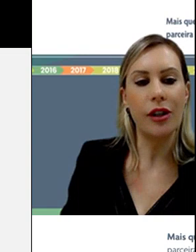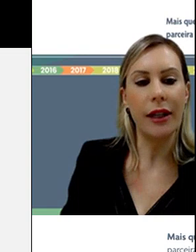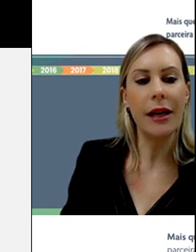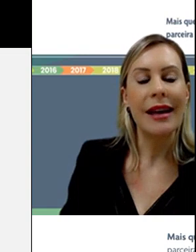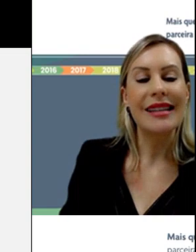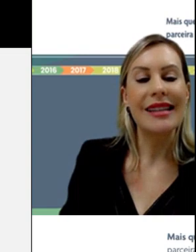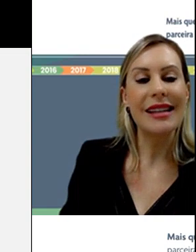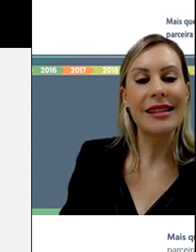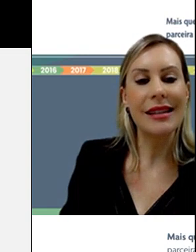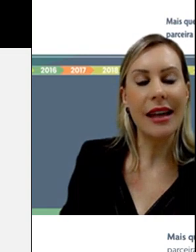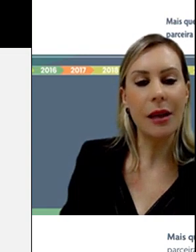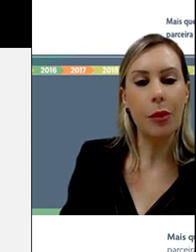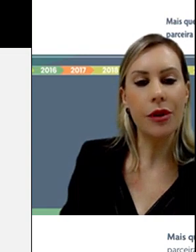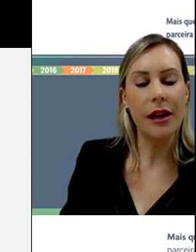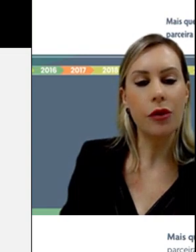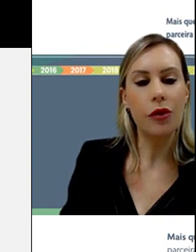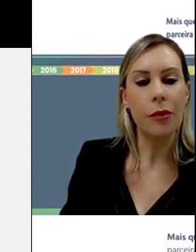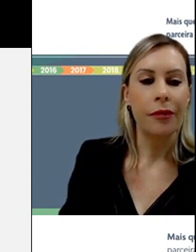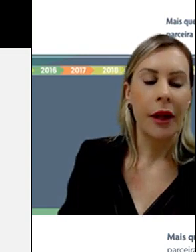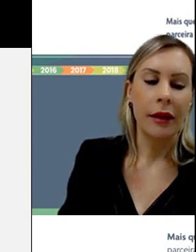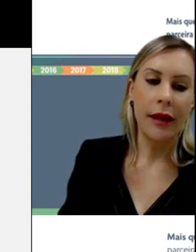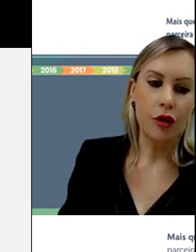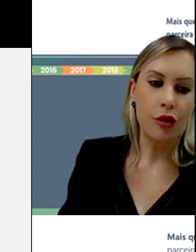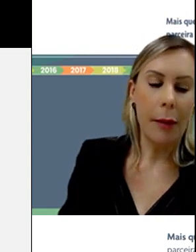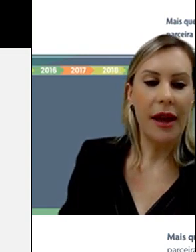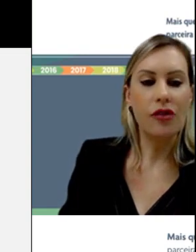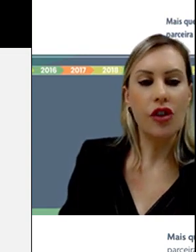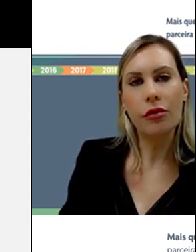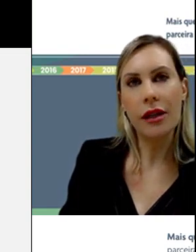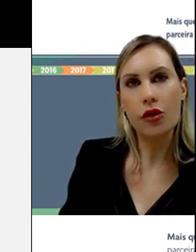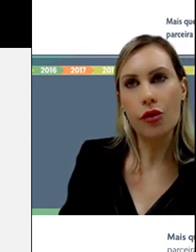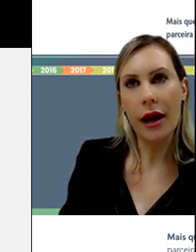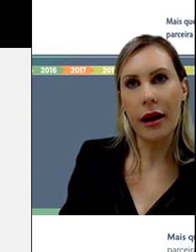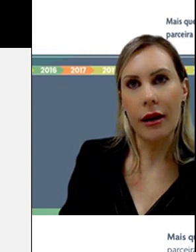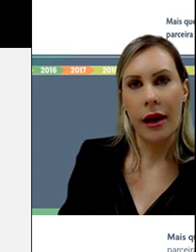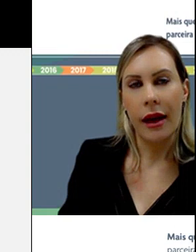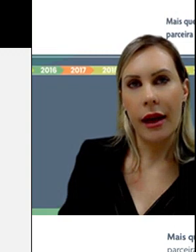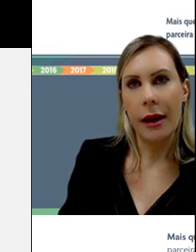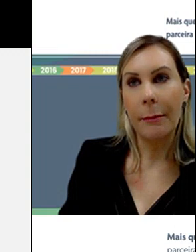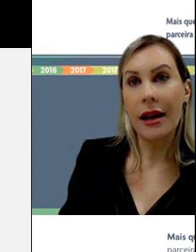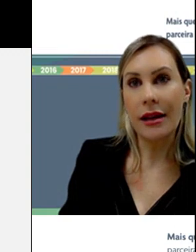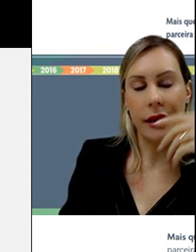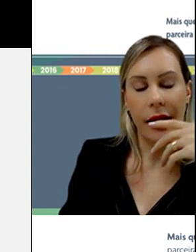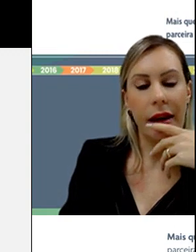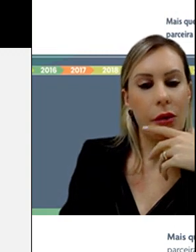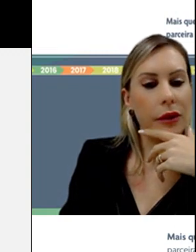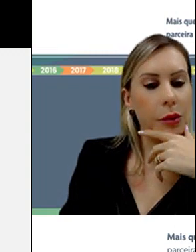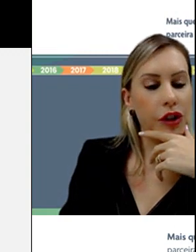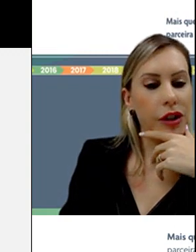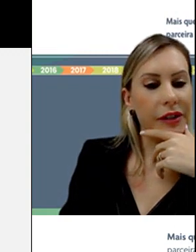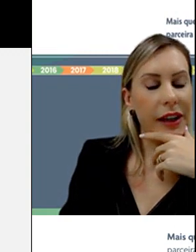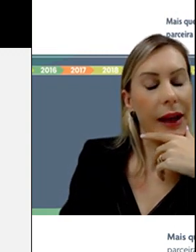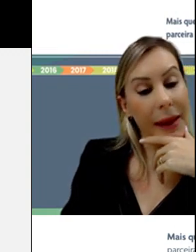da média, né, 60% da sua média ou da sua base, né, contributiva aqui, da